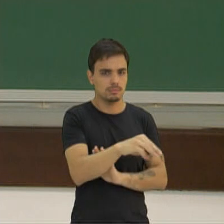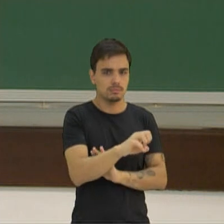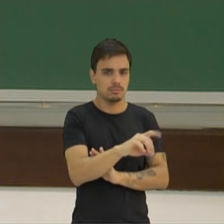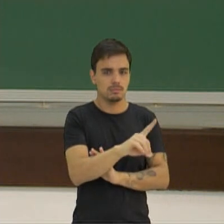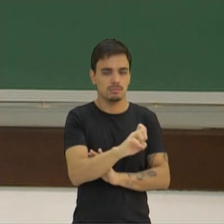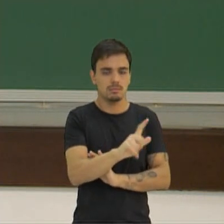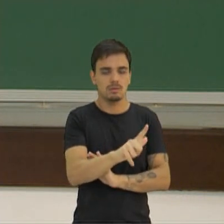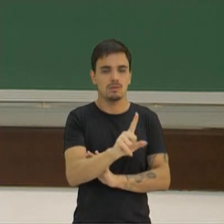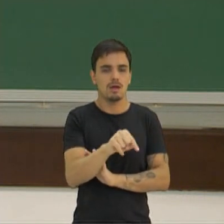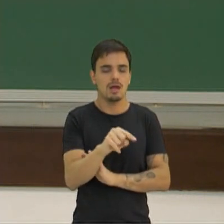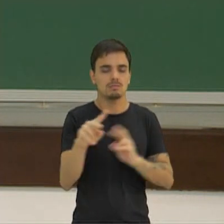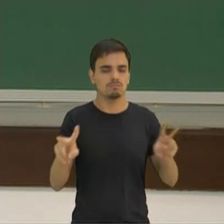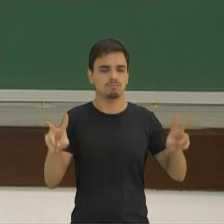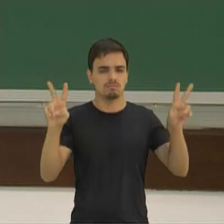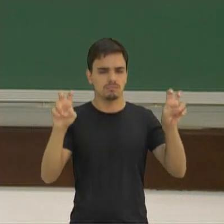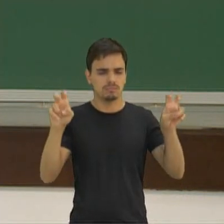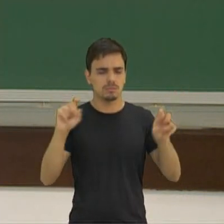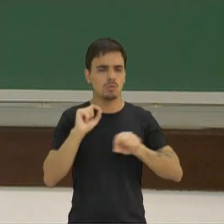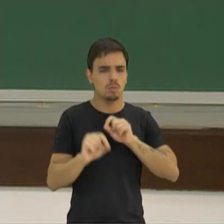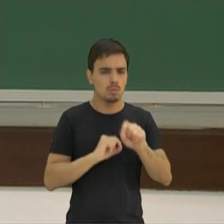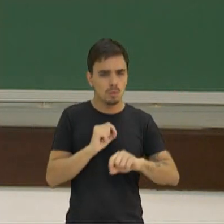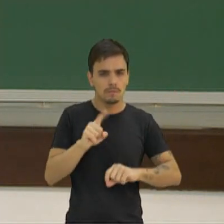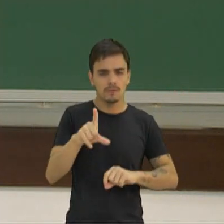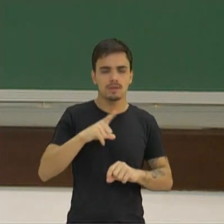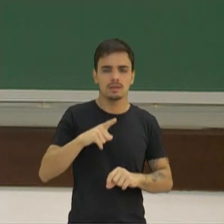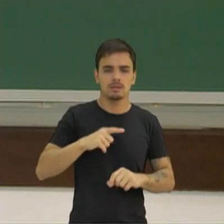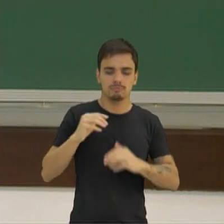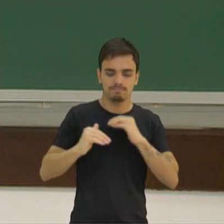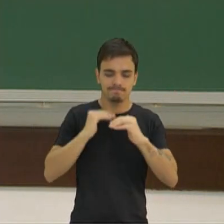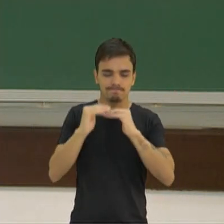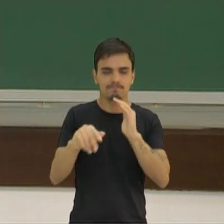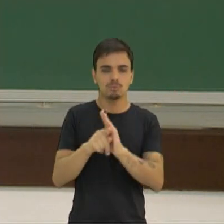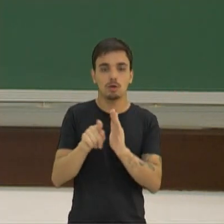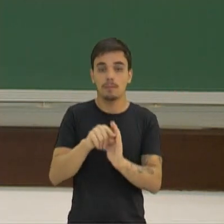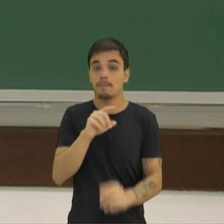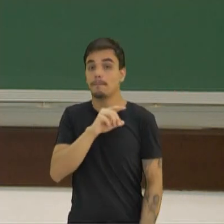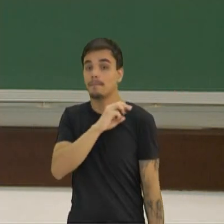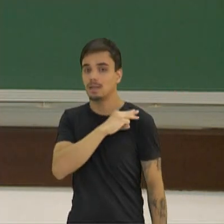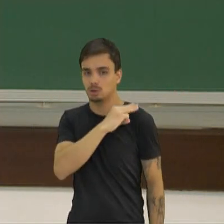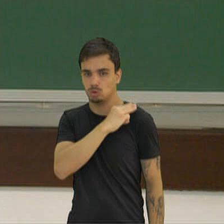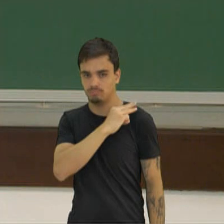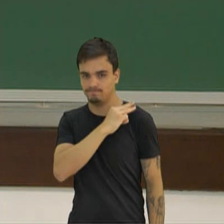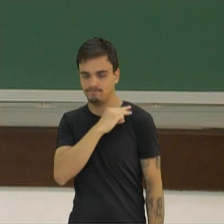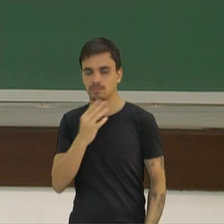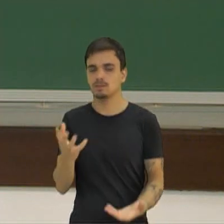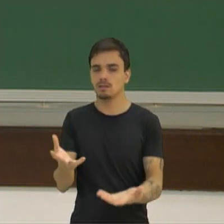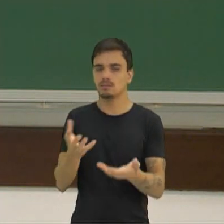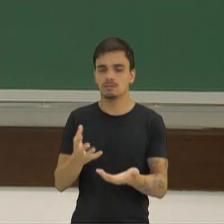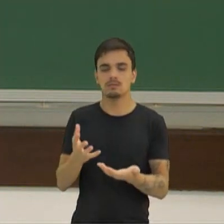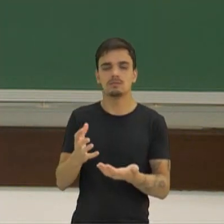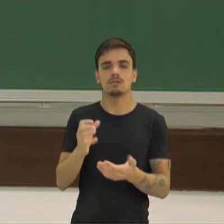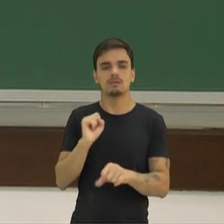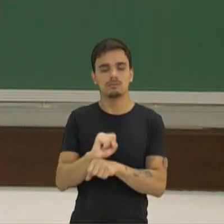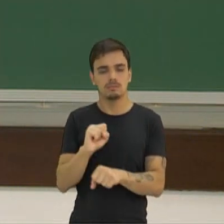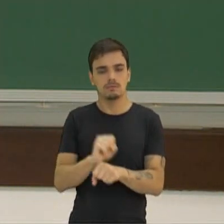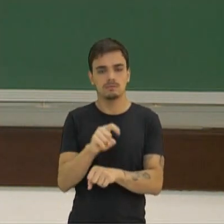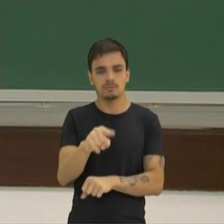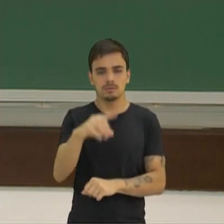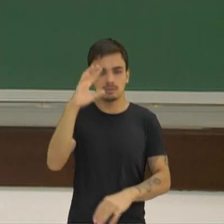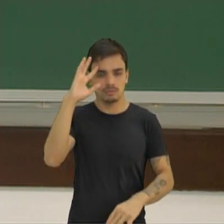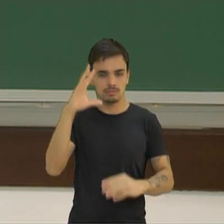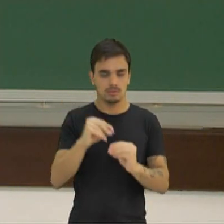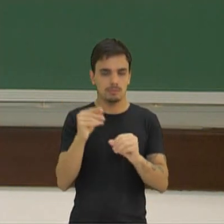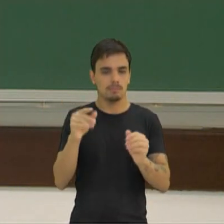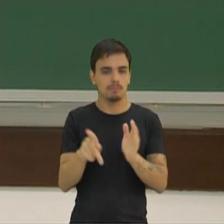propostas por meio é um assunto que vocês vão tratar não ensino médio eu espero que vocês tenham entendido